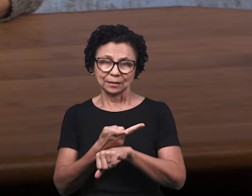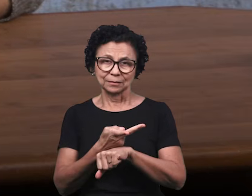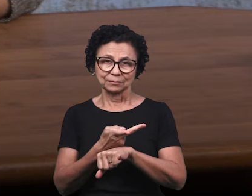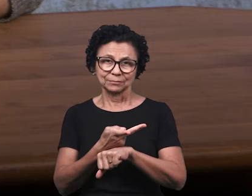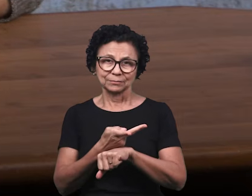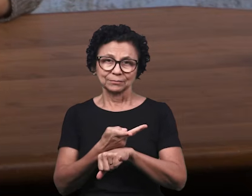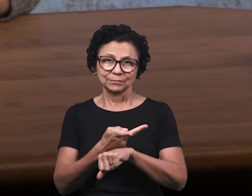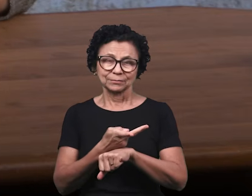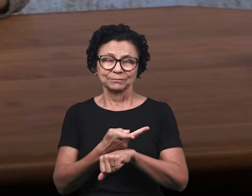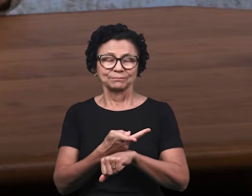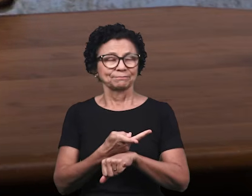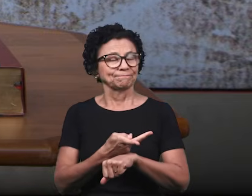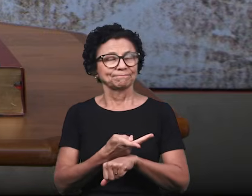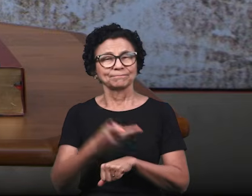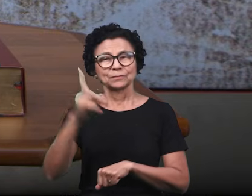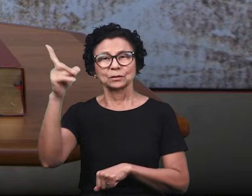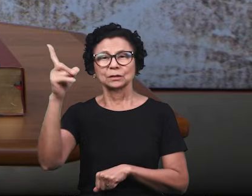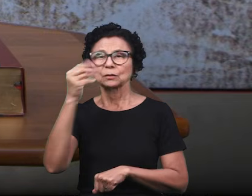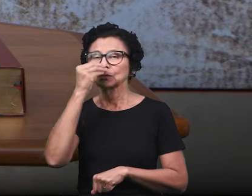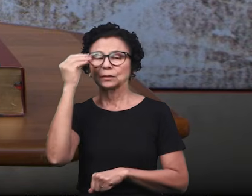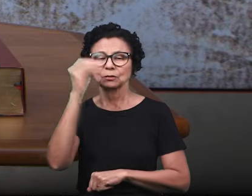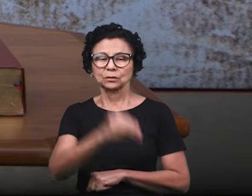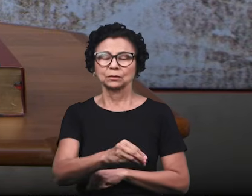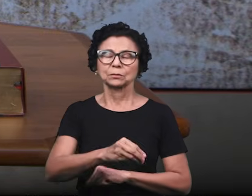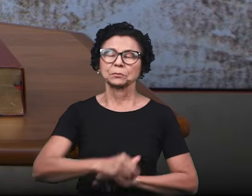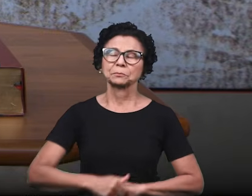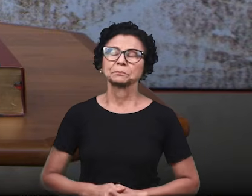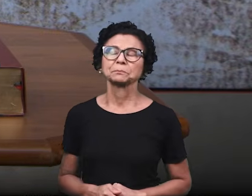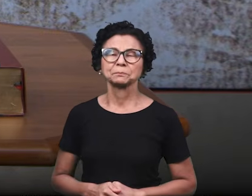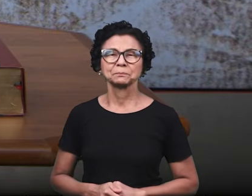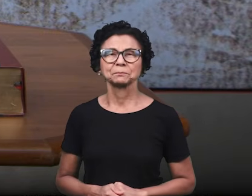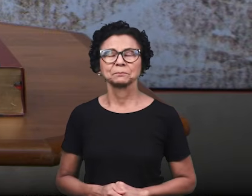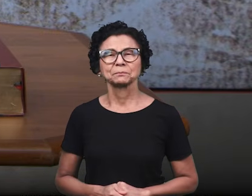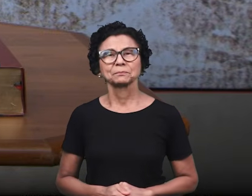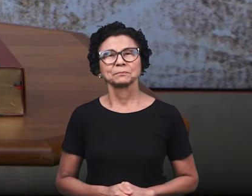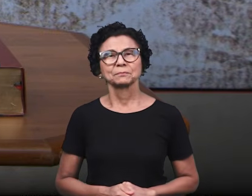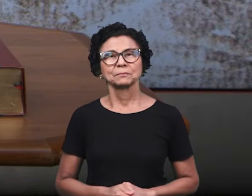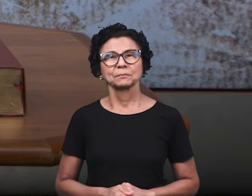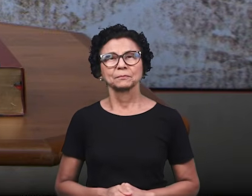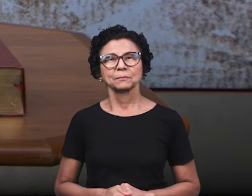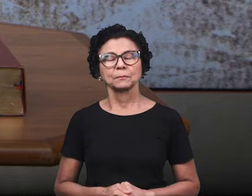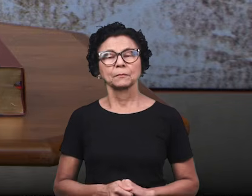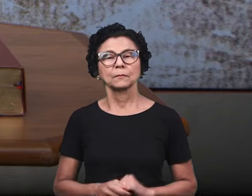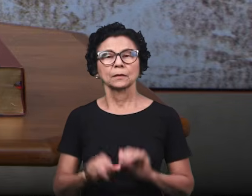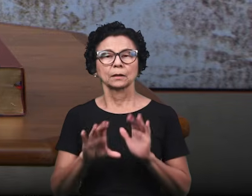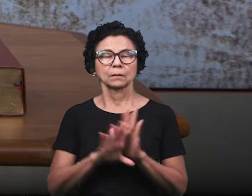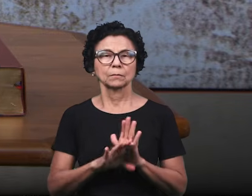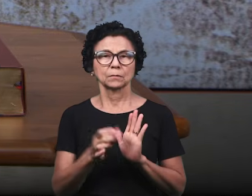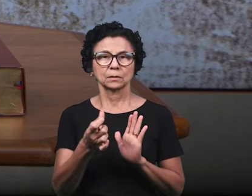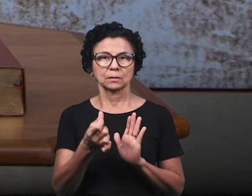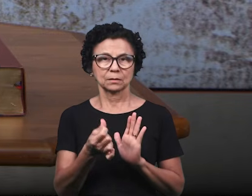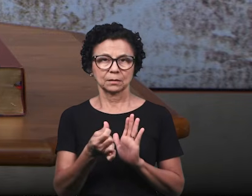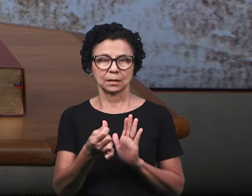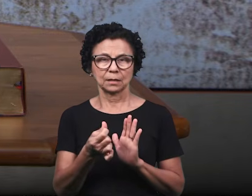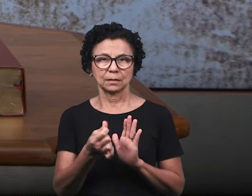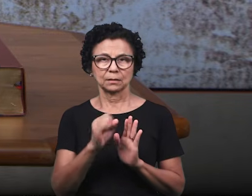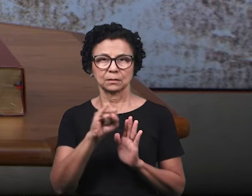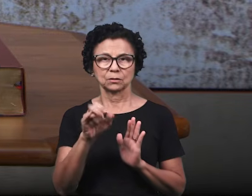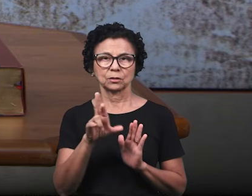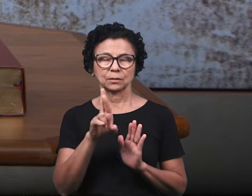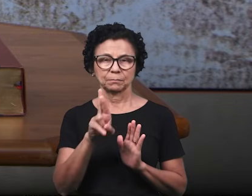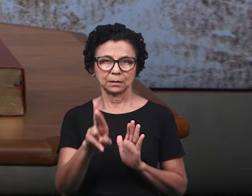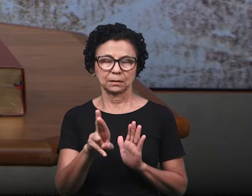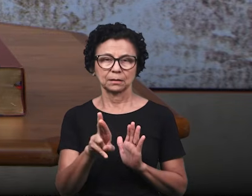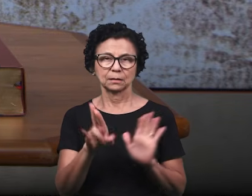rejeitou. Amém? Terminamos então a leitura do capítulo 6 do profeta